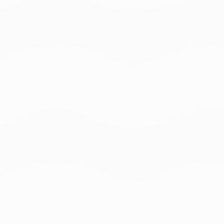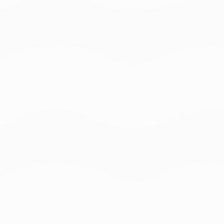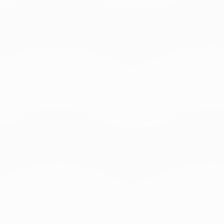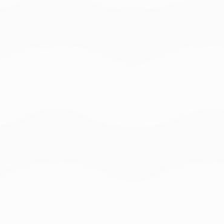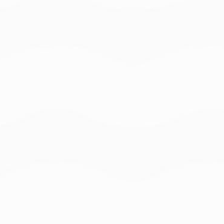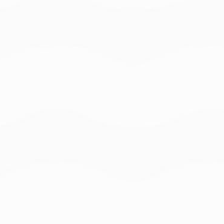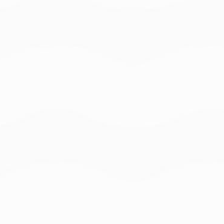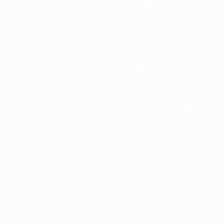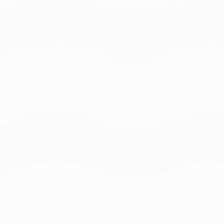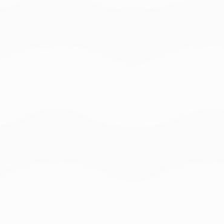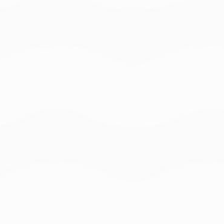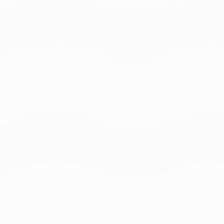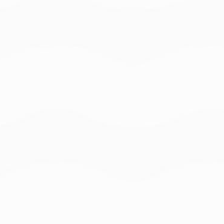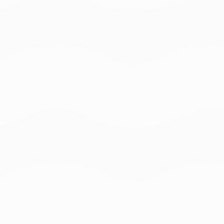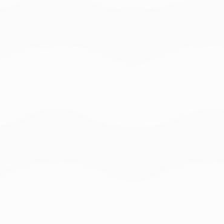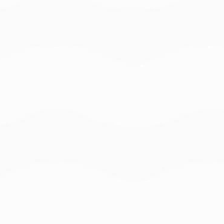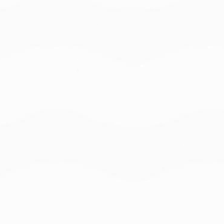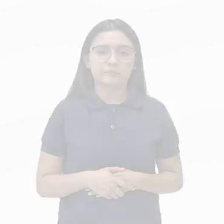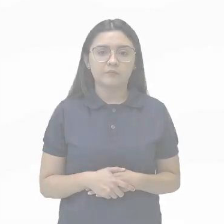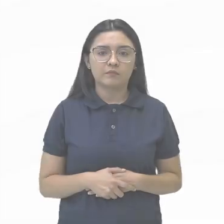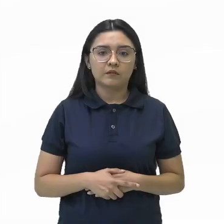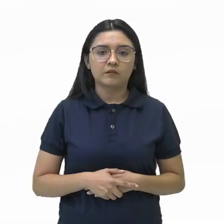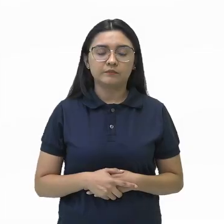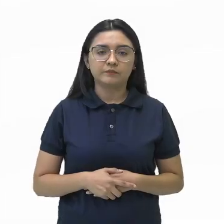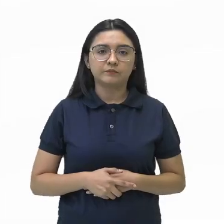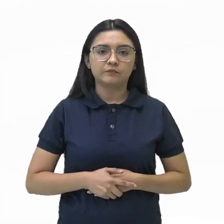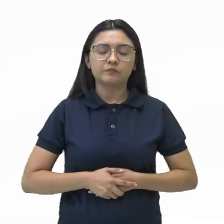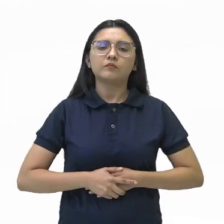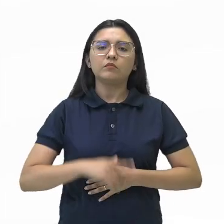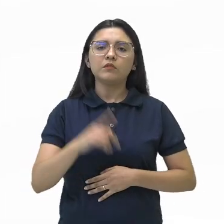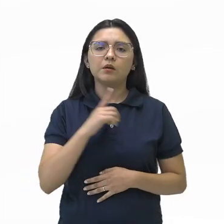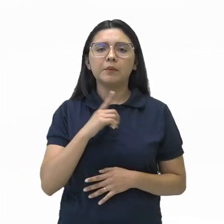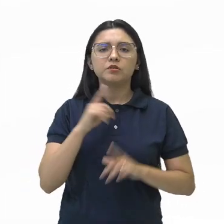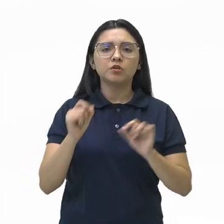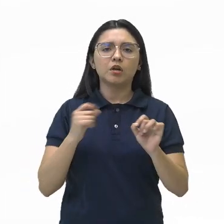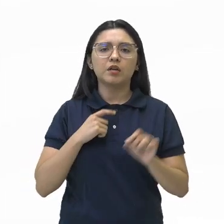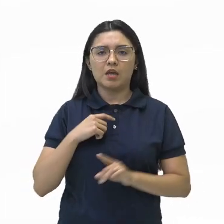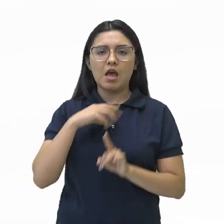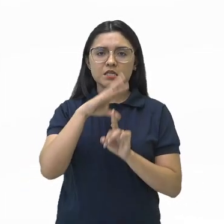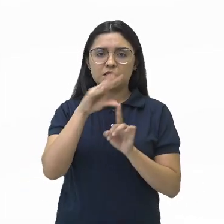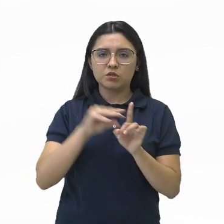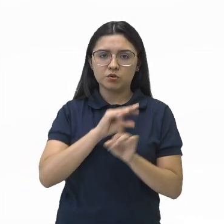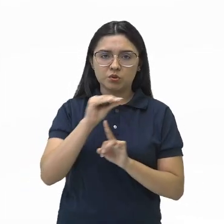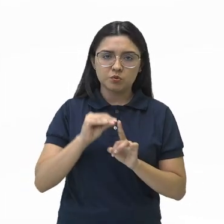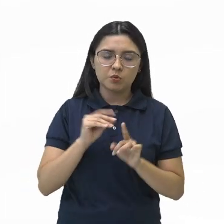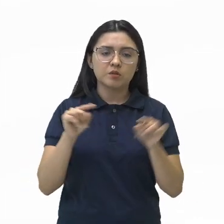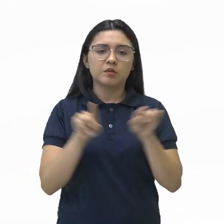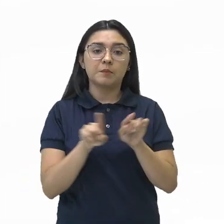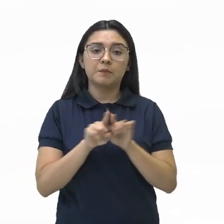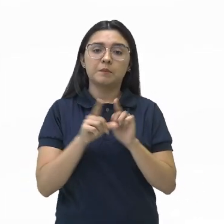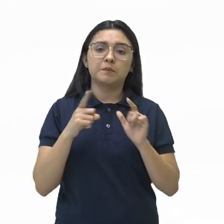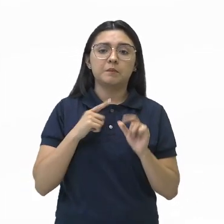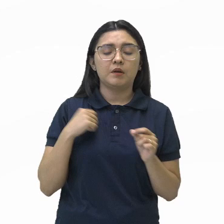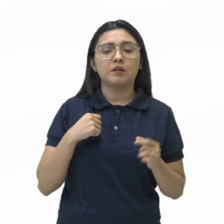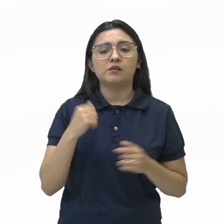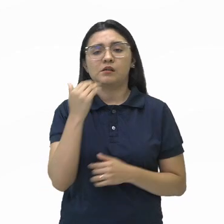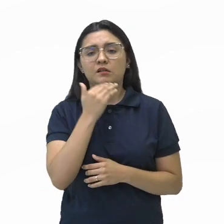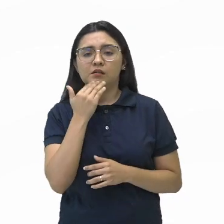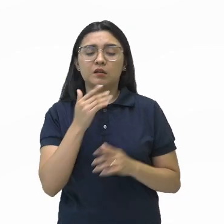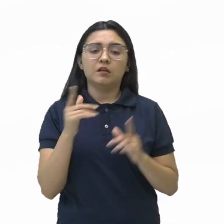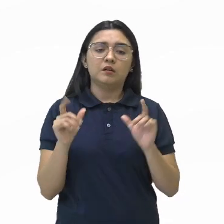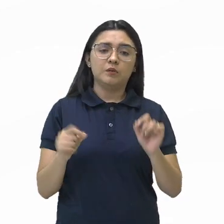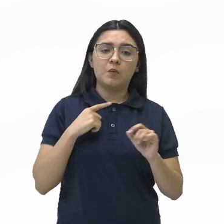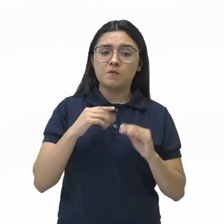também, que sempre ocorreu, né? Você tem condições até mesmo de moradias dos trabalhadores também muito precárias,